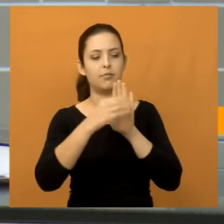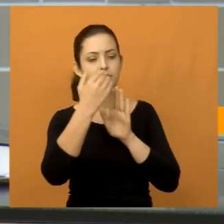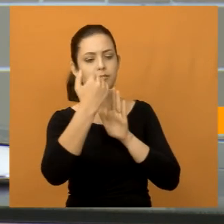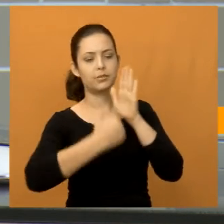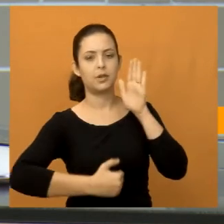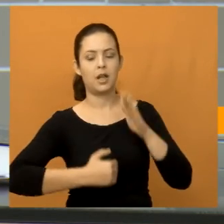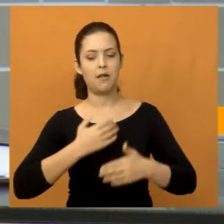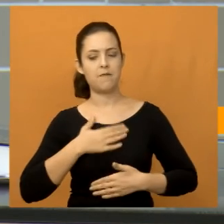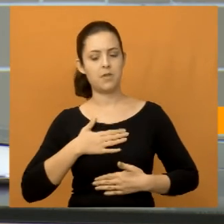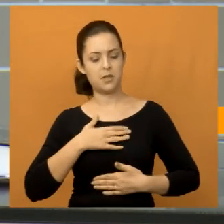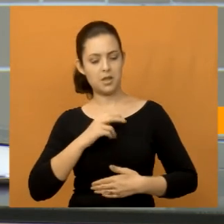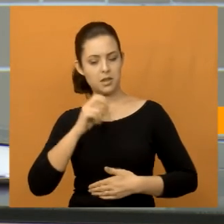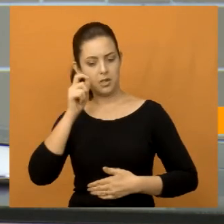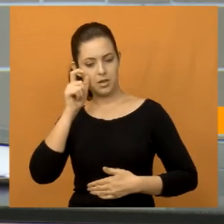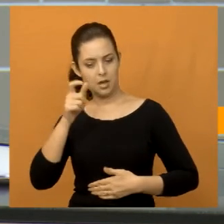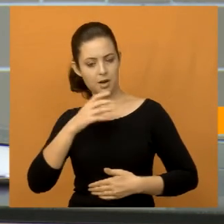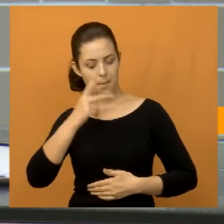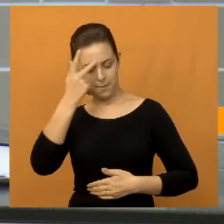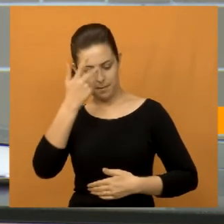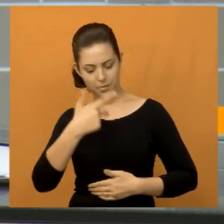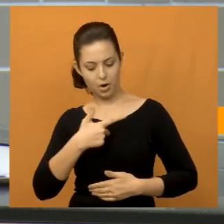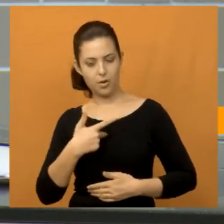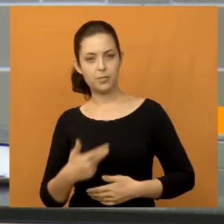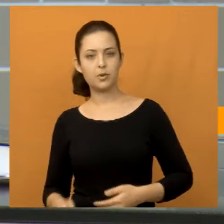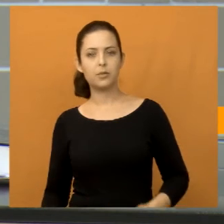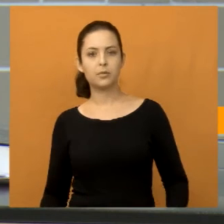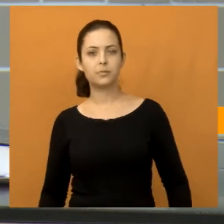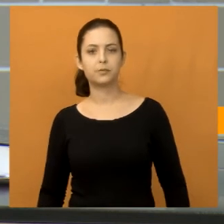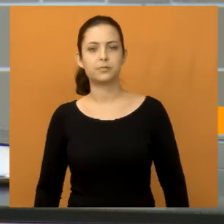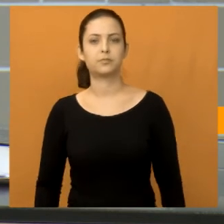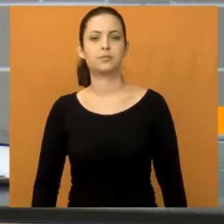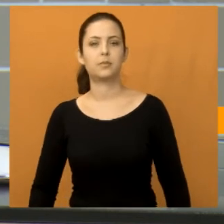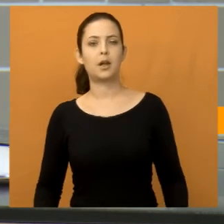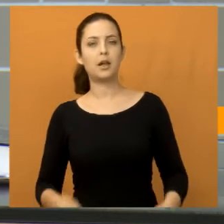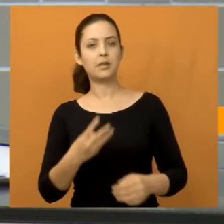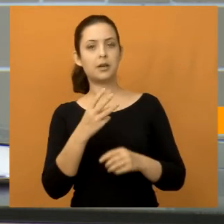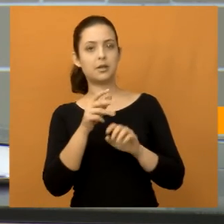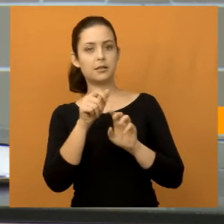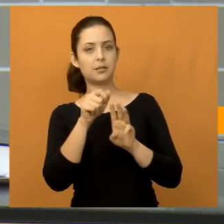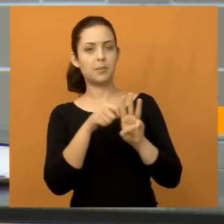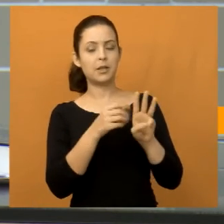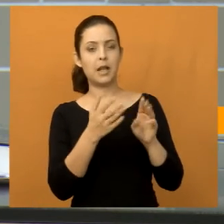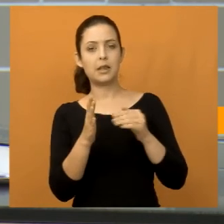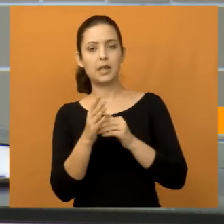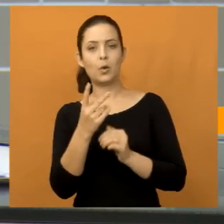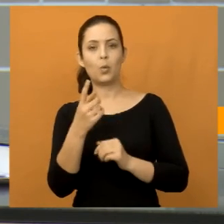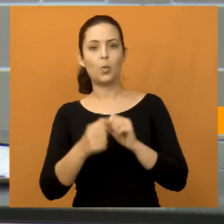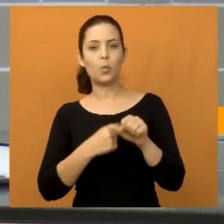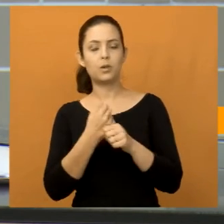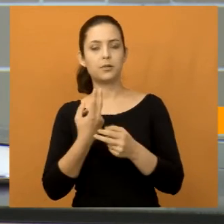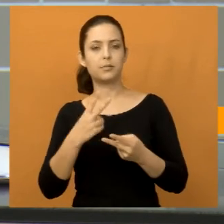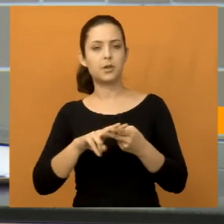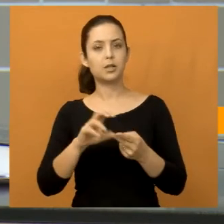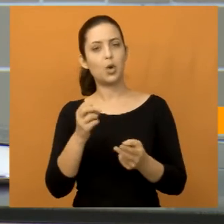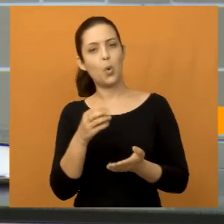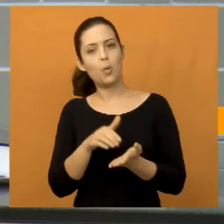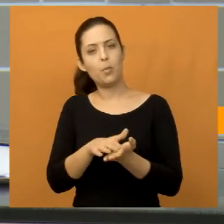para satisfazer interesse ou sentimento pessoal. Pena, detenção de 3 meses a 1 ano e multa.